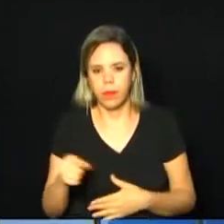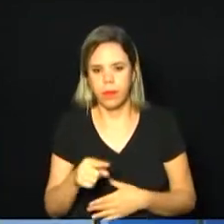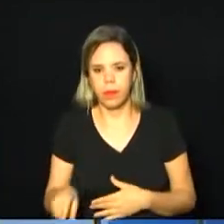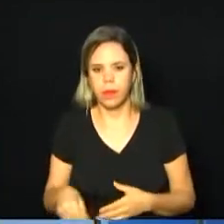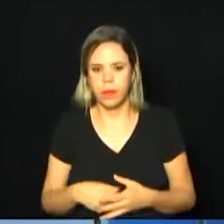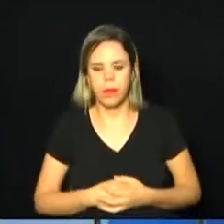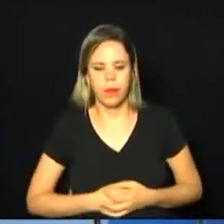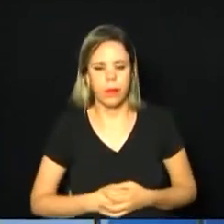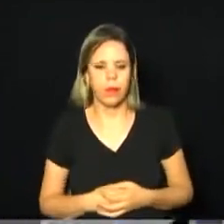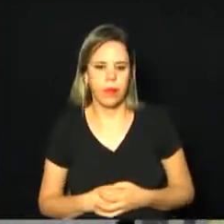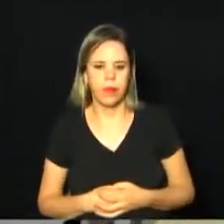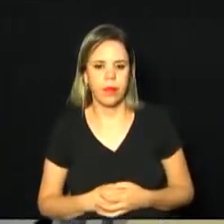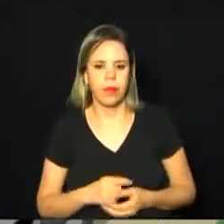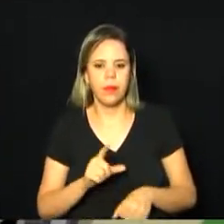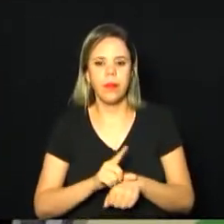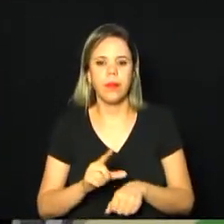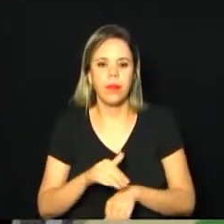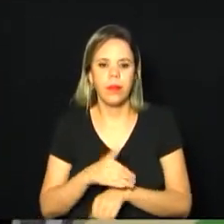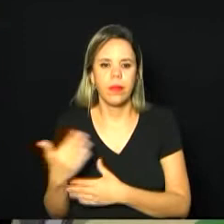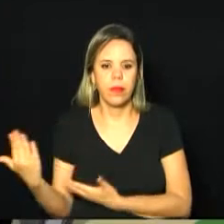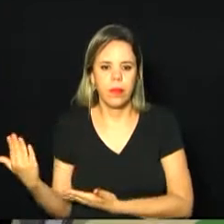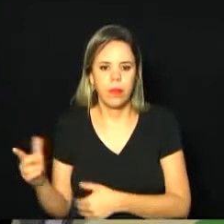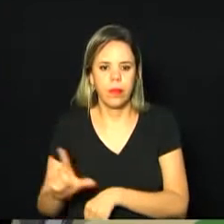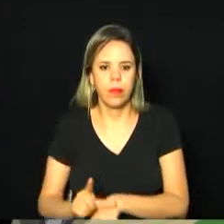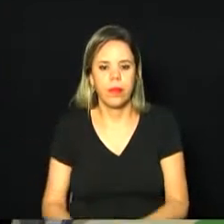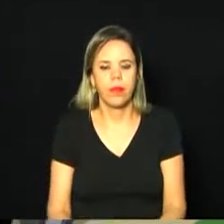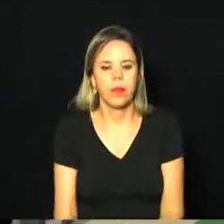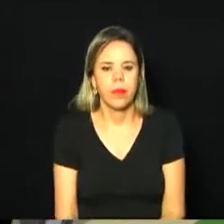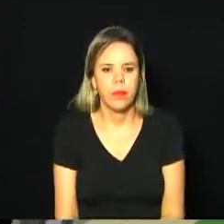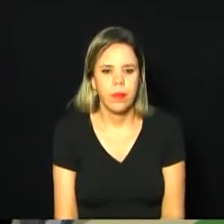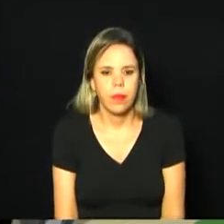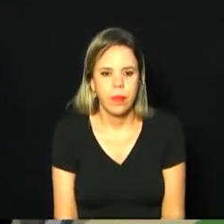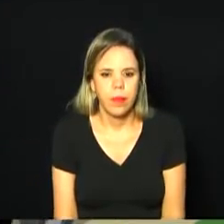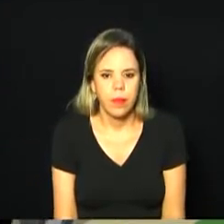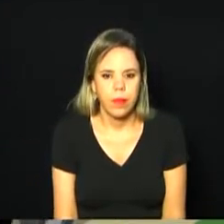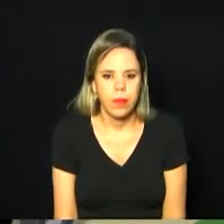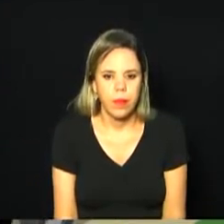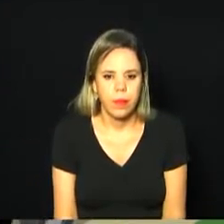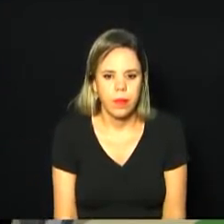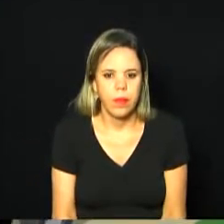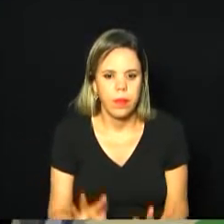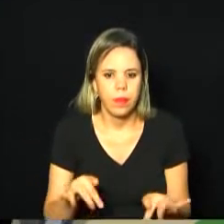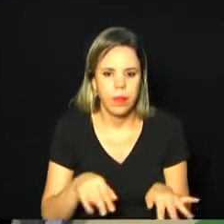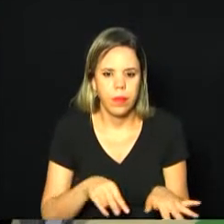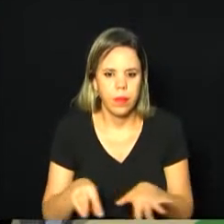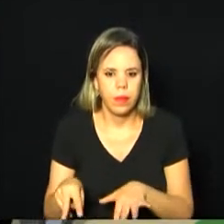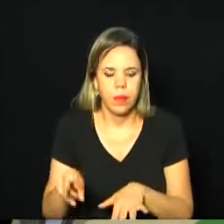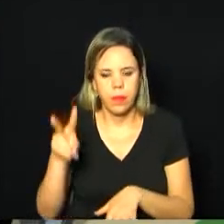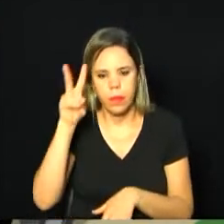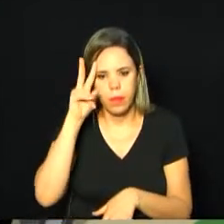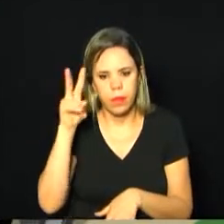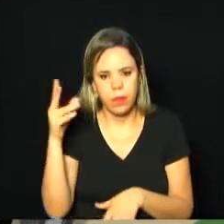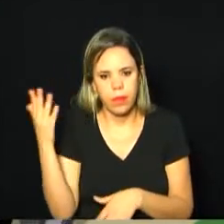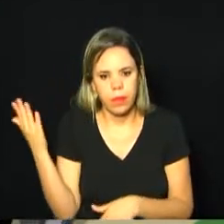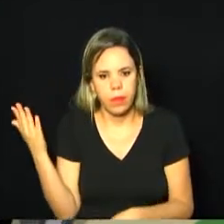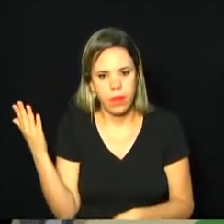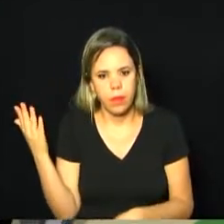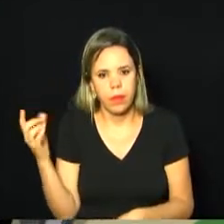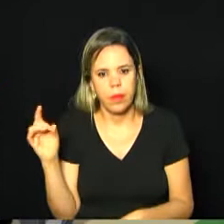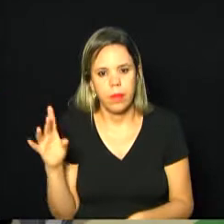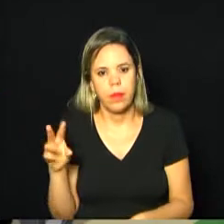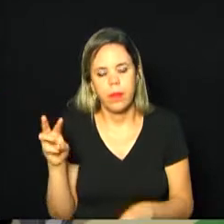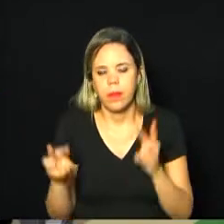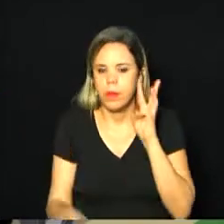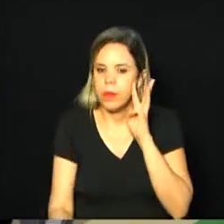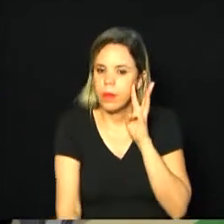feriadão comércio de rua as lojas funcionam normalmente no fim de semana aí na segunda-feira apenas